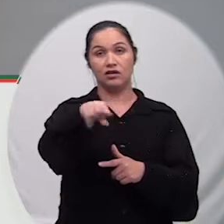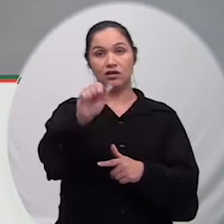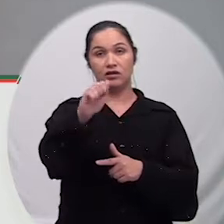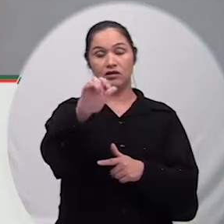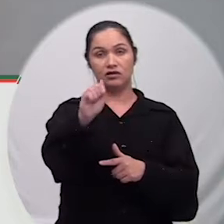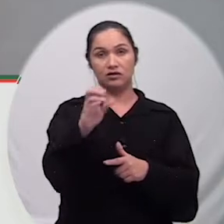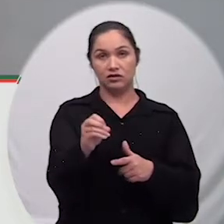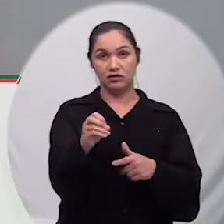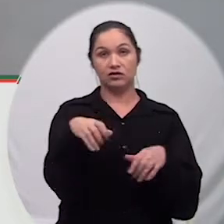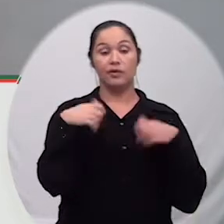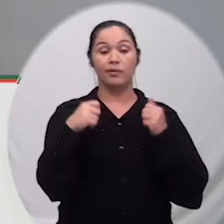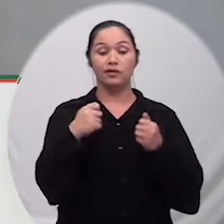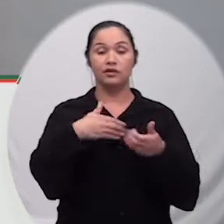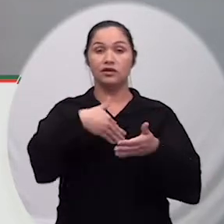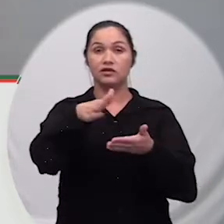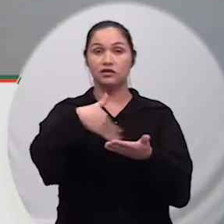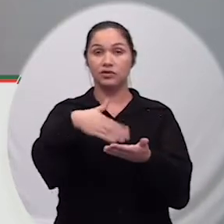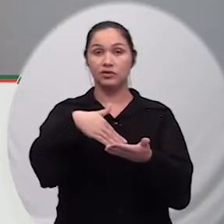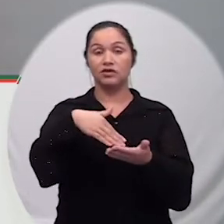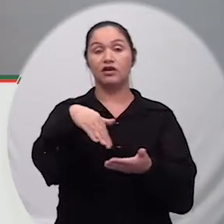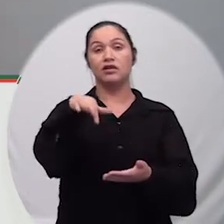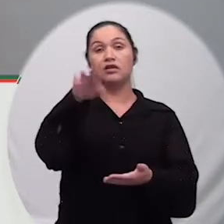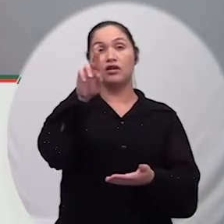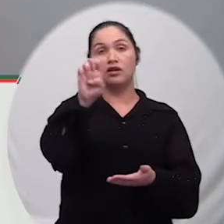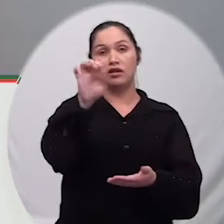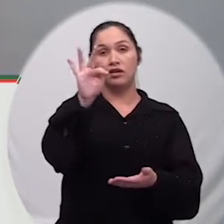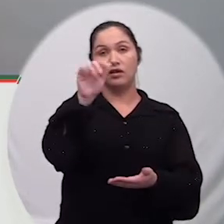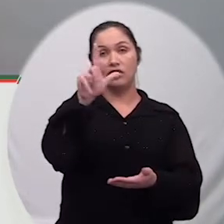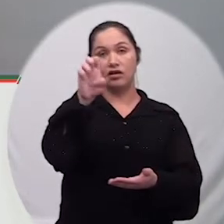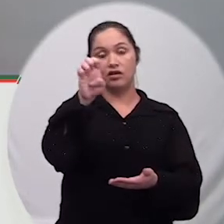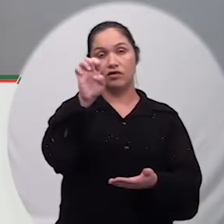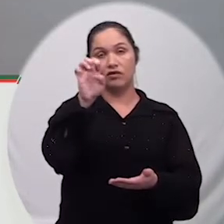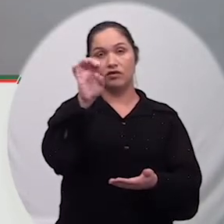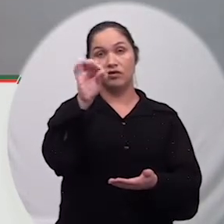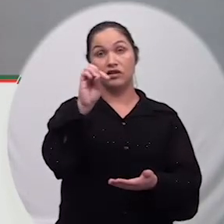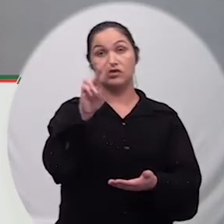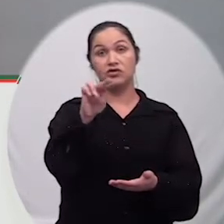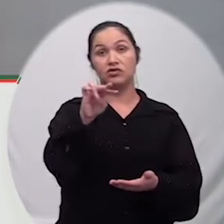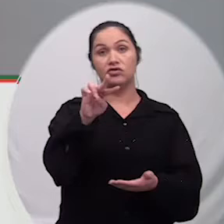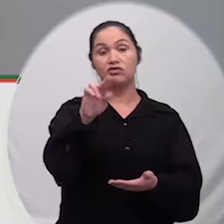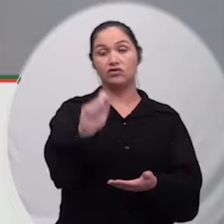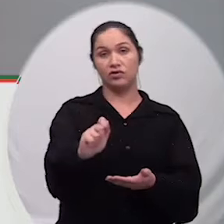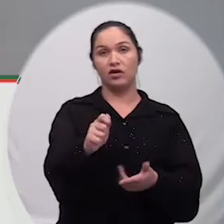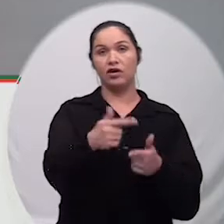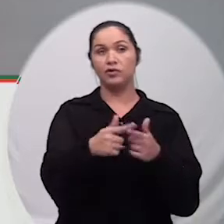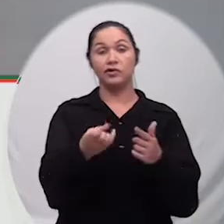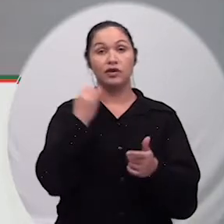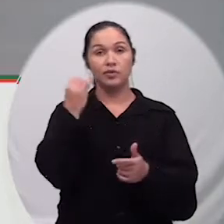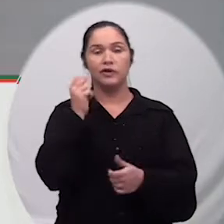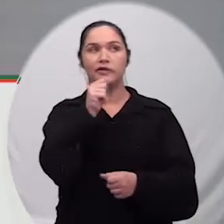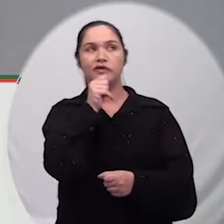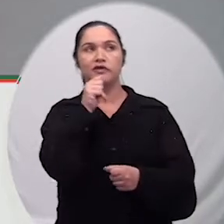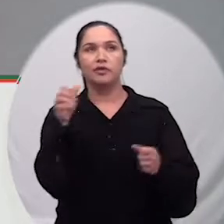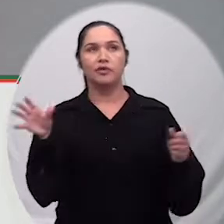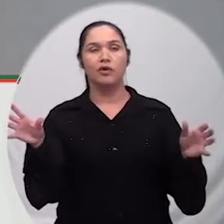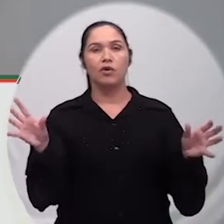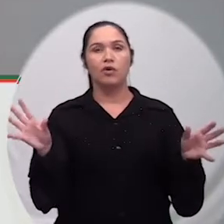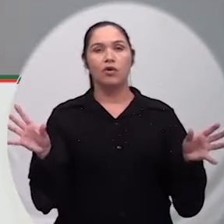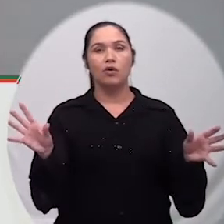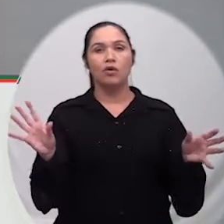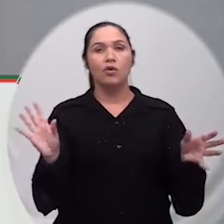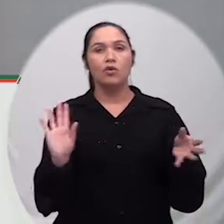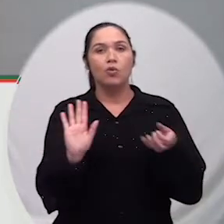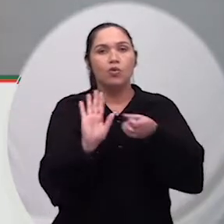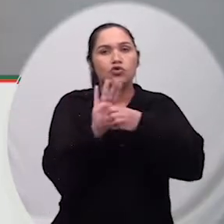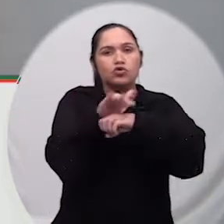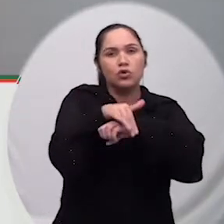sejam pintadas de maneira refletiva. Aqueles granulados de vidro ali que até foi comentado ali, que é muito importante. À noite, tu, certo, vai em lugares, tu não te acha